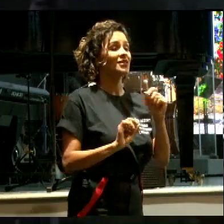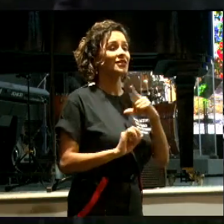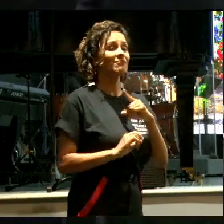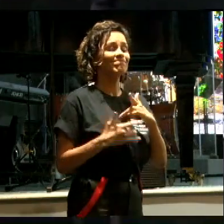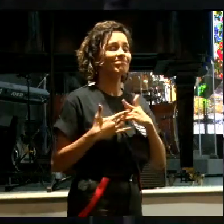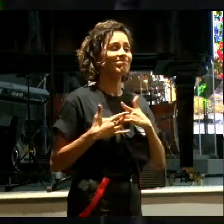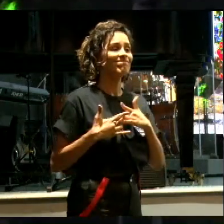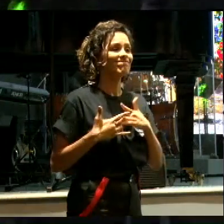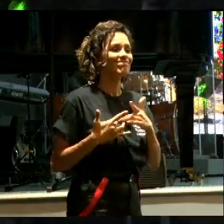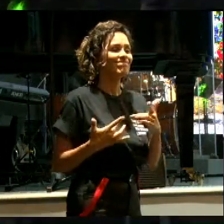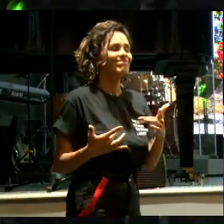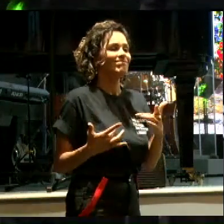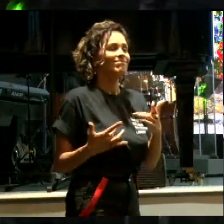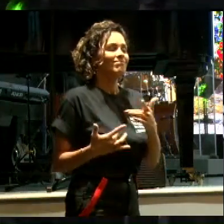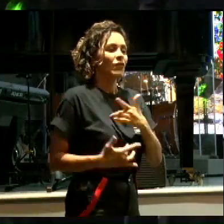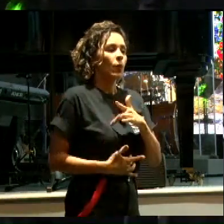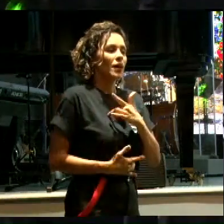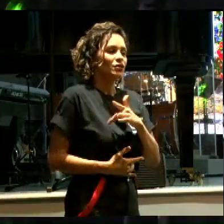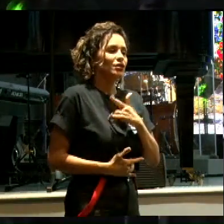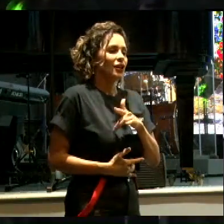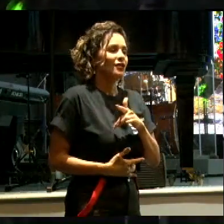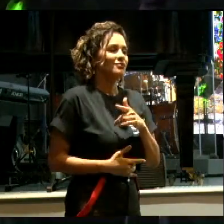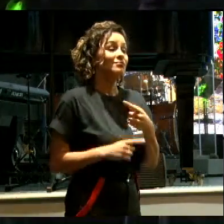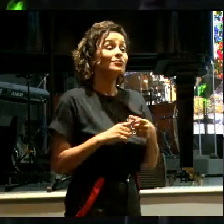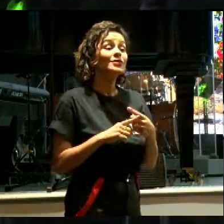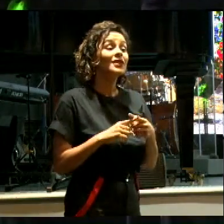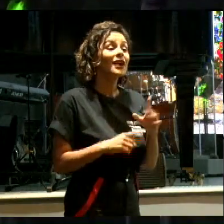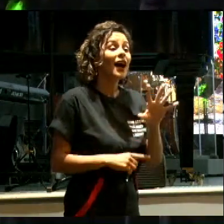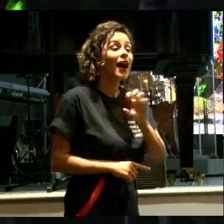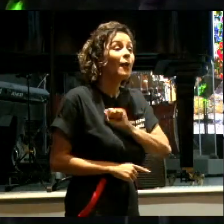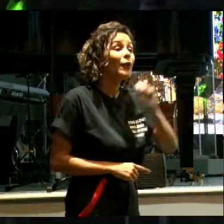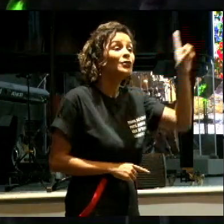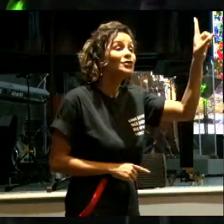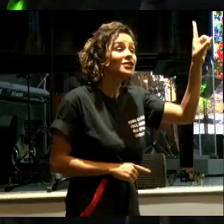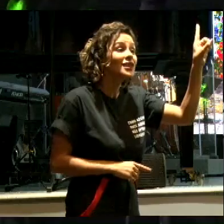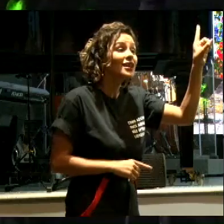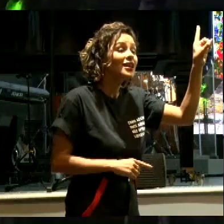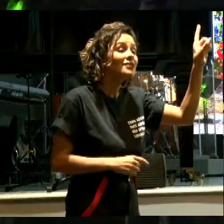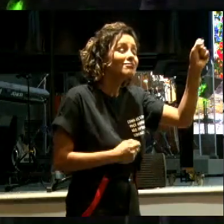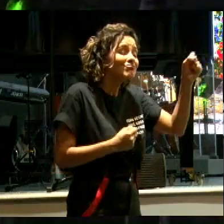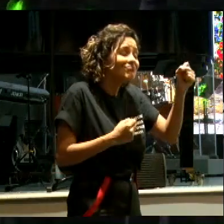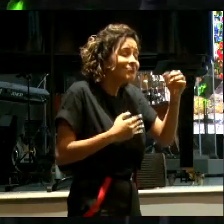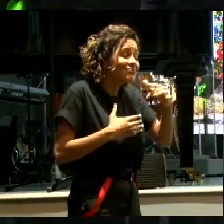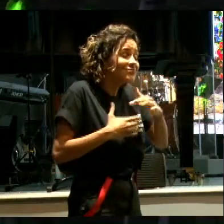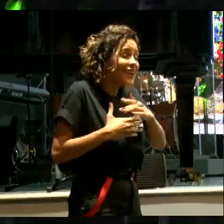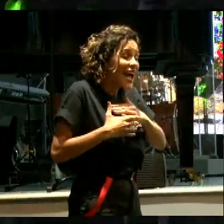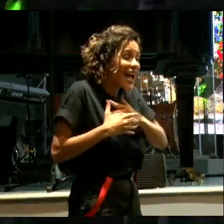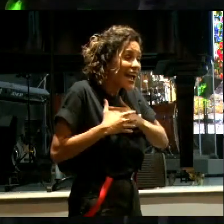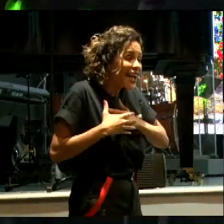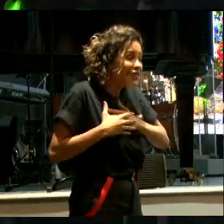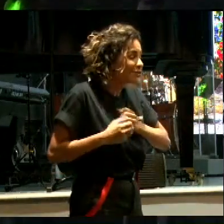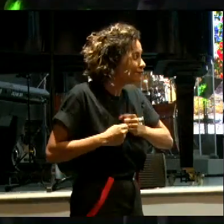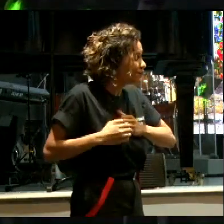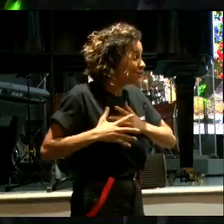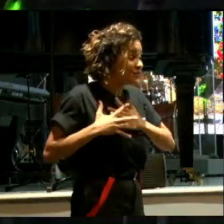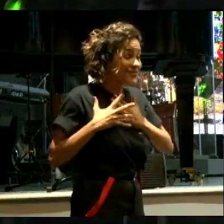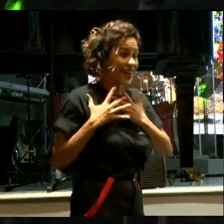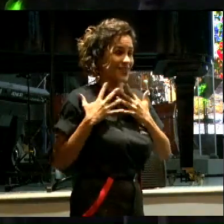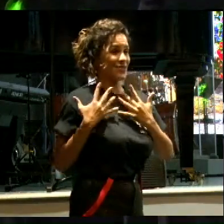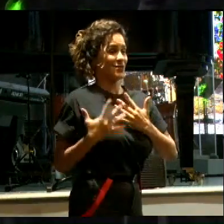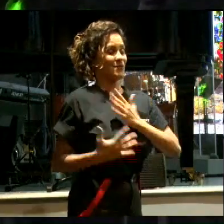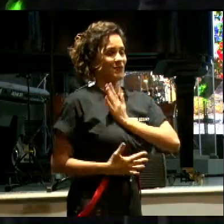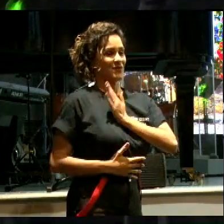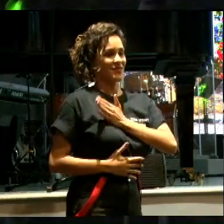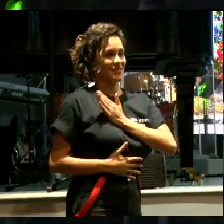compaixão. Por quê? Porque o amor de Deus está penetrando cada vez mais no meu coração. E foi com esse amor que